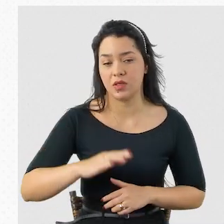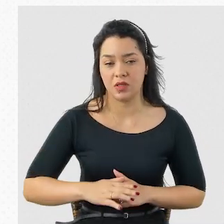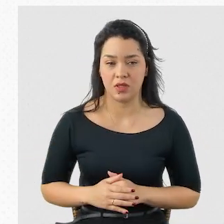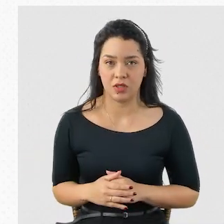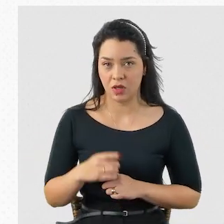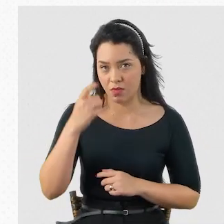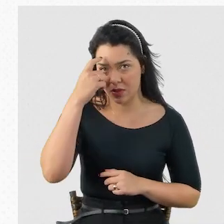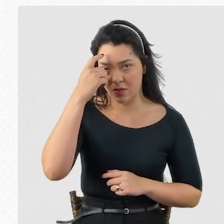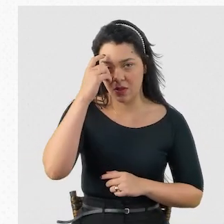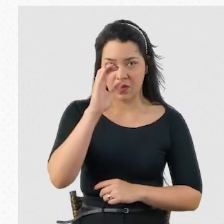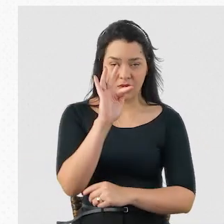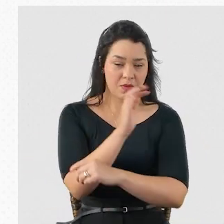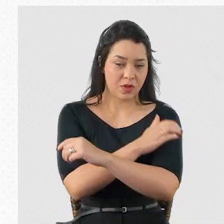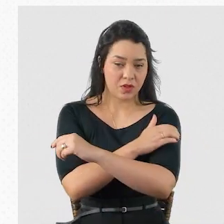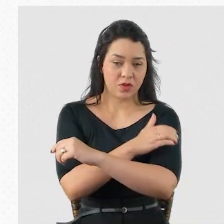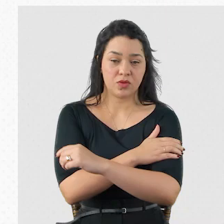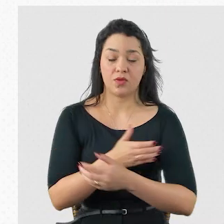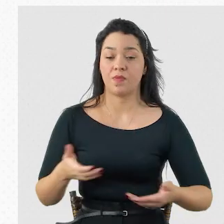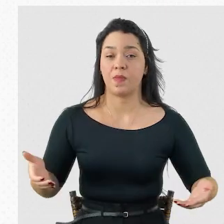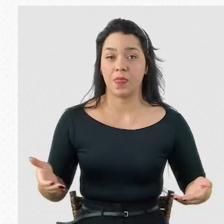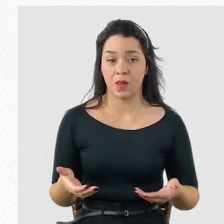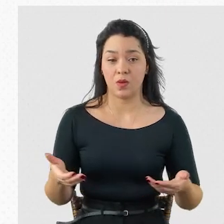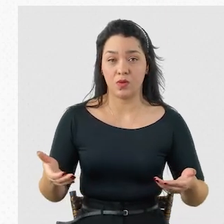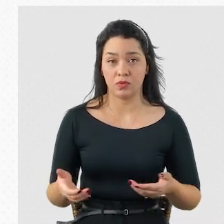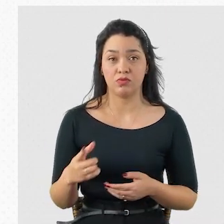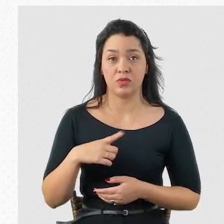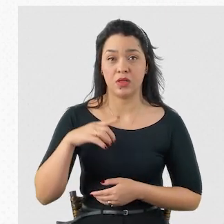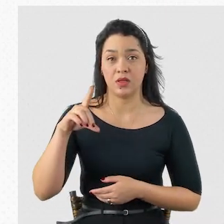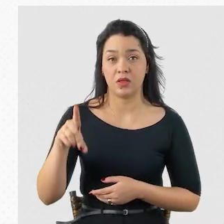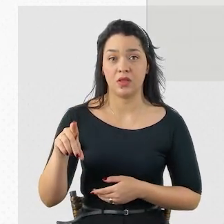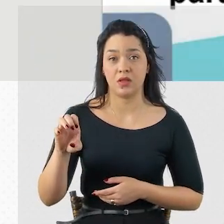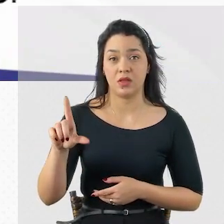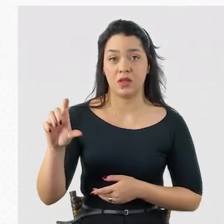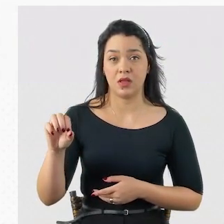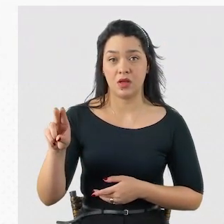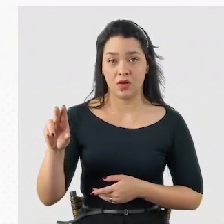pensamento feminista hoje, nas perspectivas decoloniais.